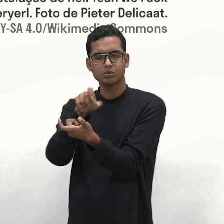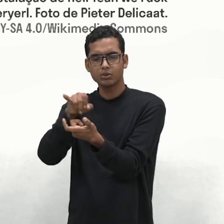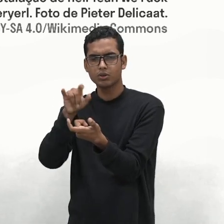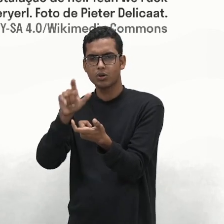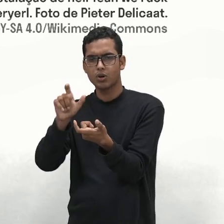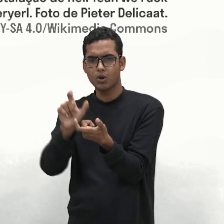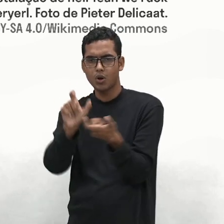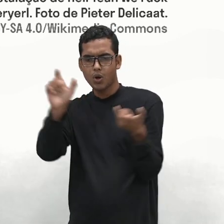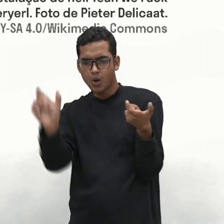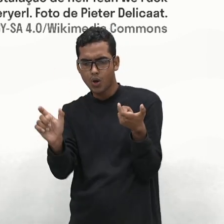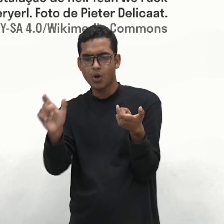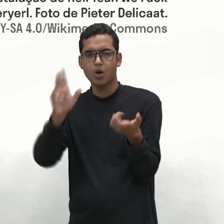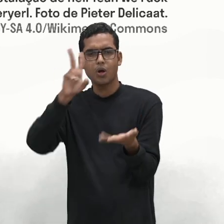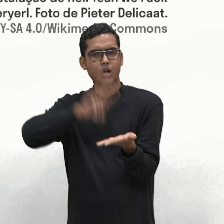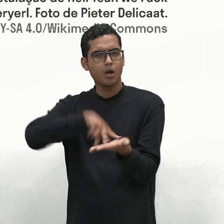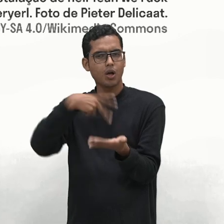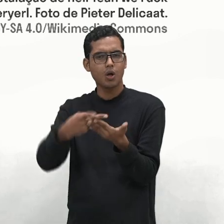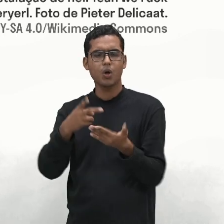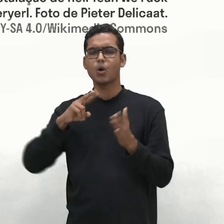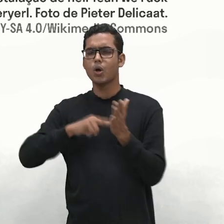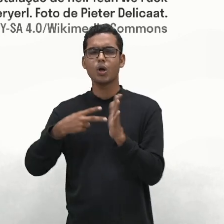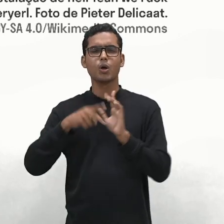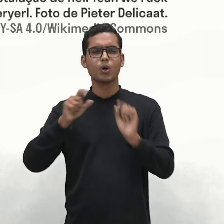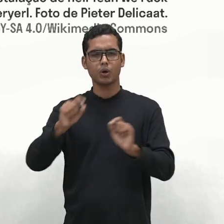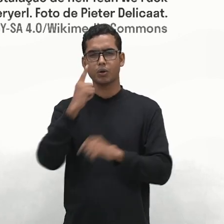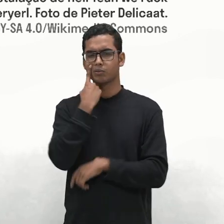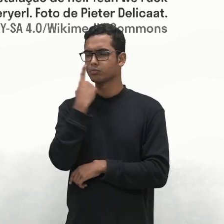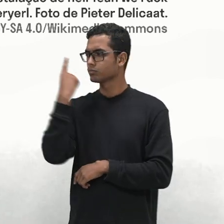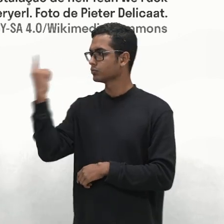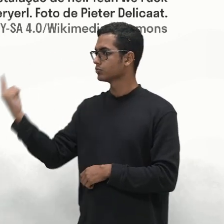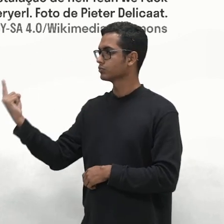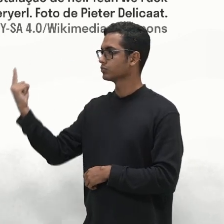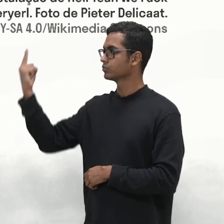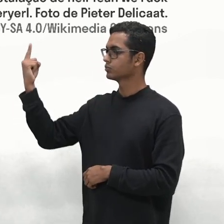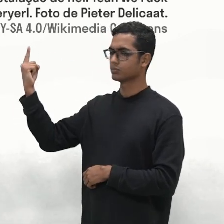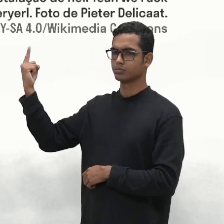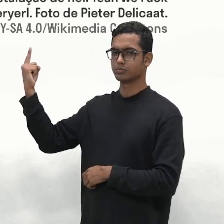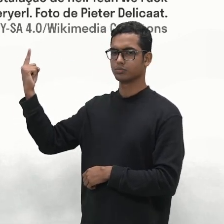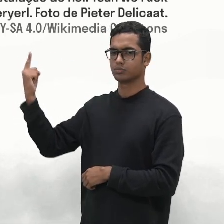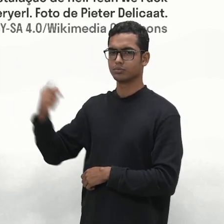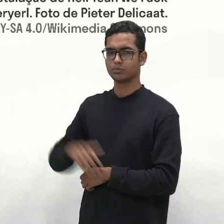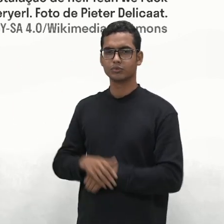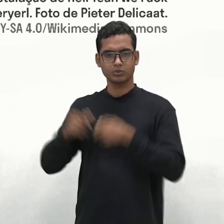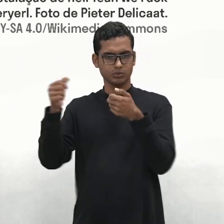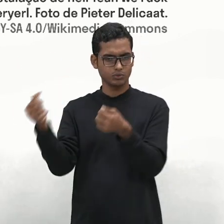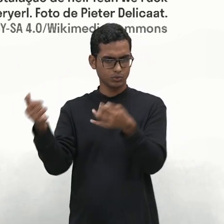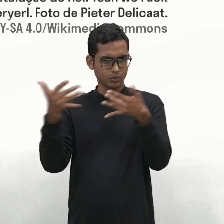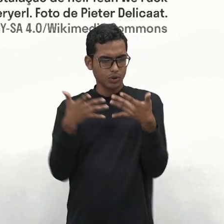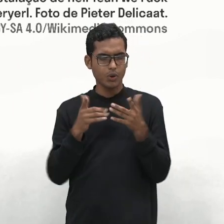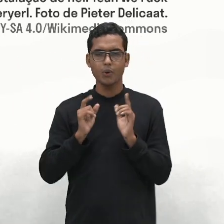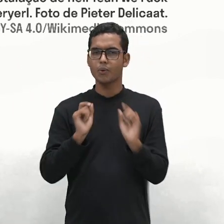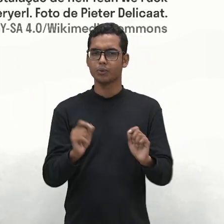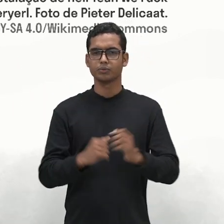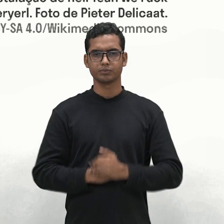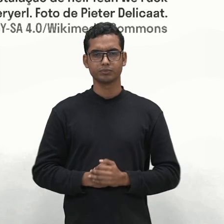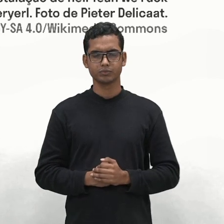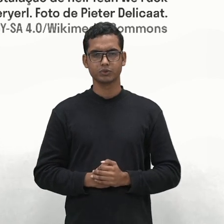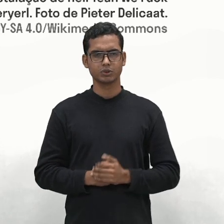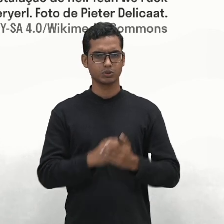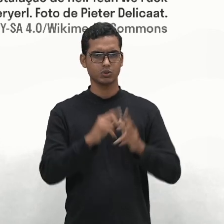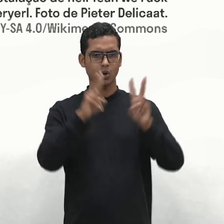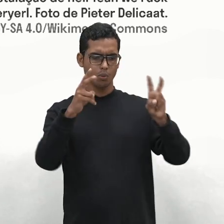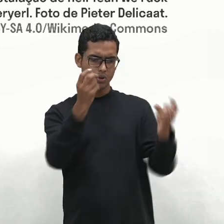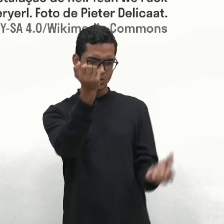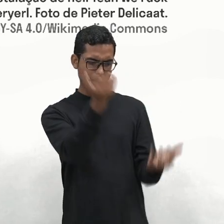vamos ter, traduzam aí o que significa separadamente essa palavra. Ele vai falar de quê? De inferno, não é